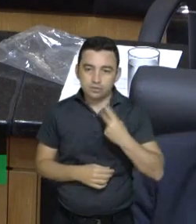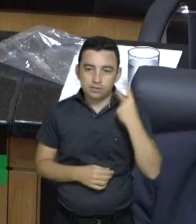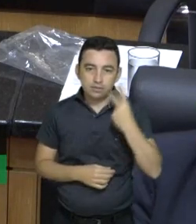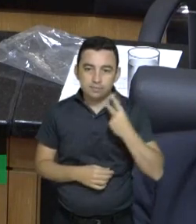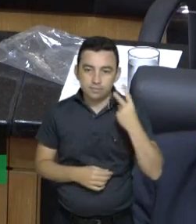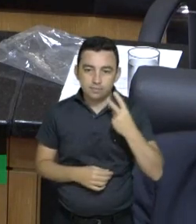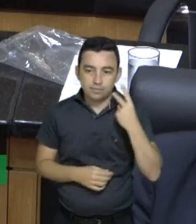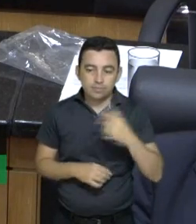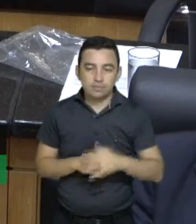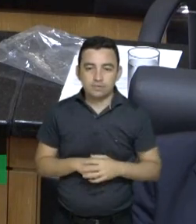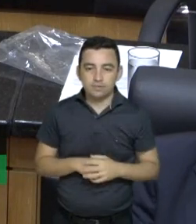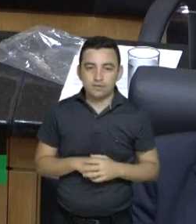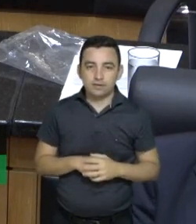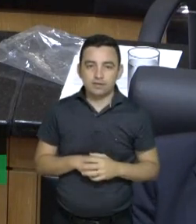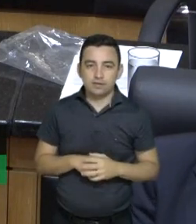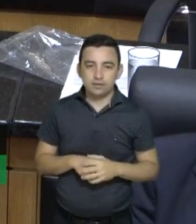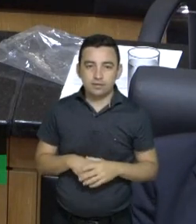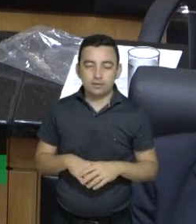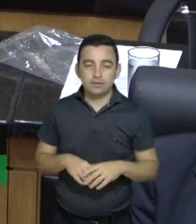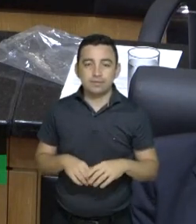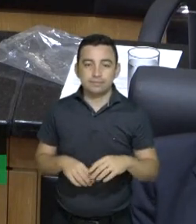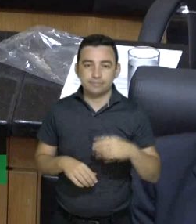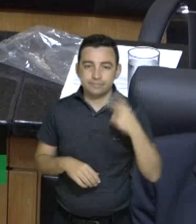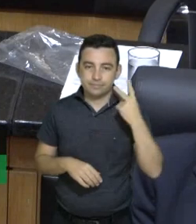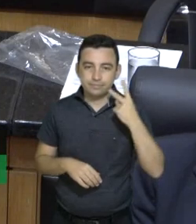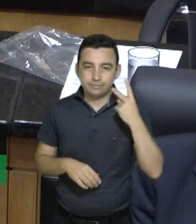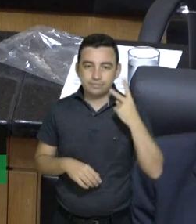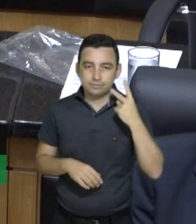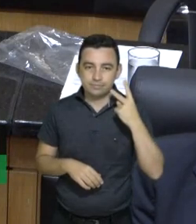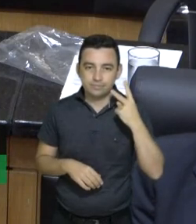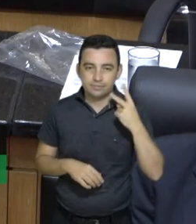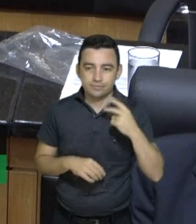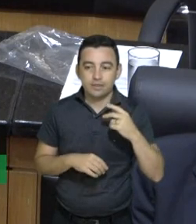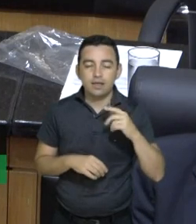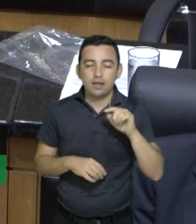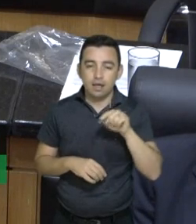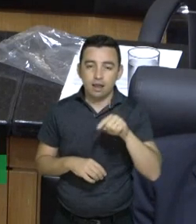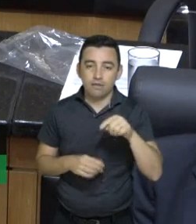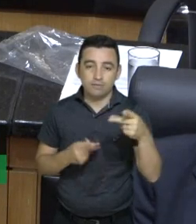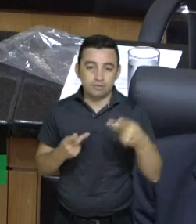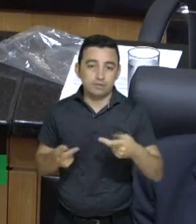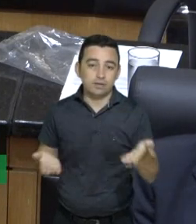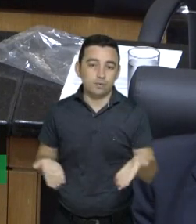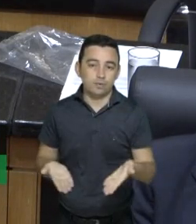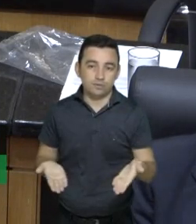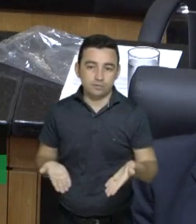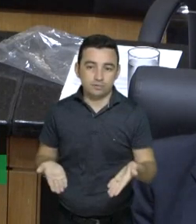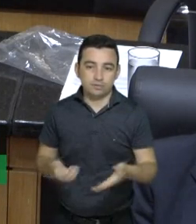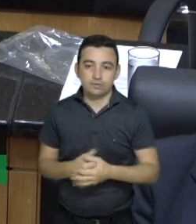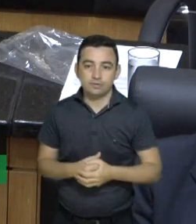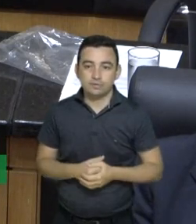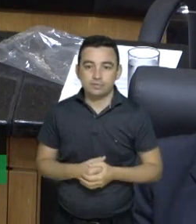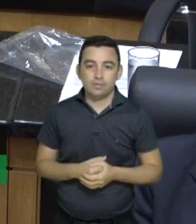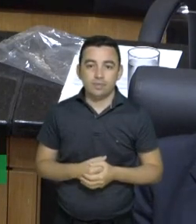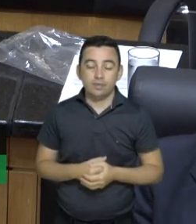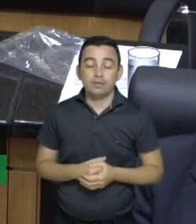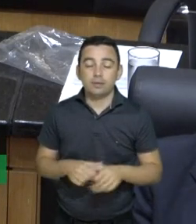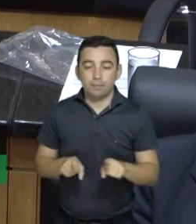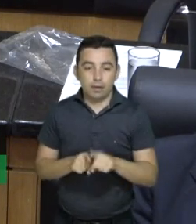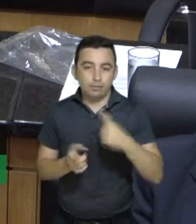Vereador Leandro e a vereadora soleima e nos visita hoje nesta casa e mais uma vez reforçando nosso compromisso com a